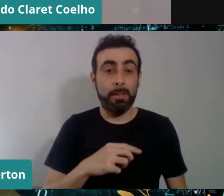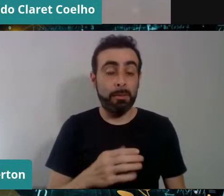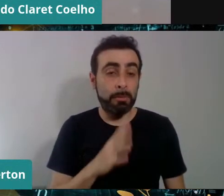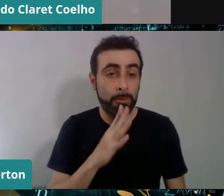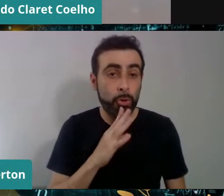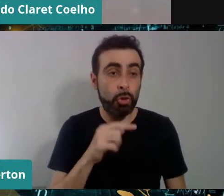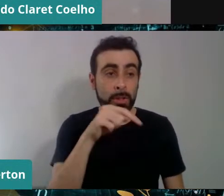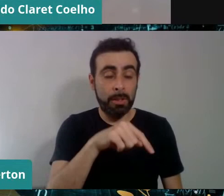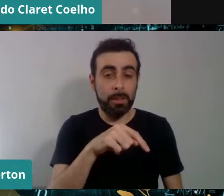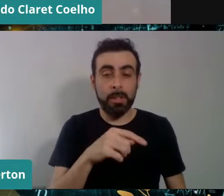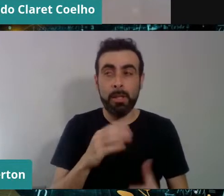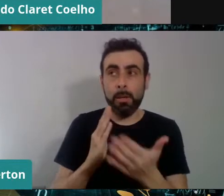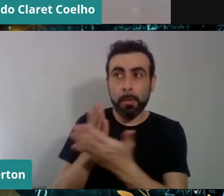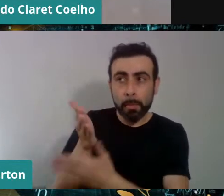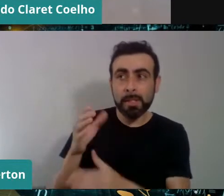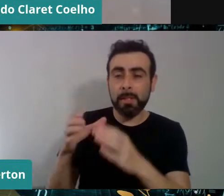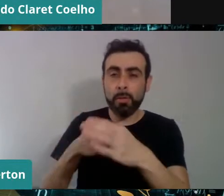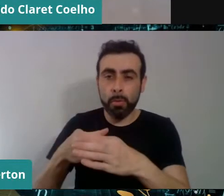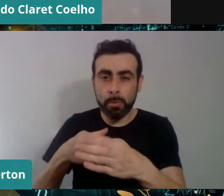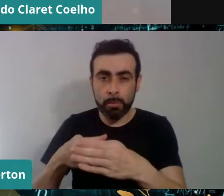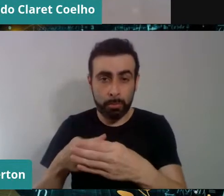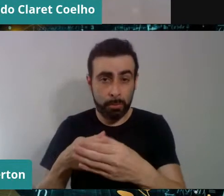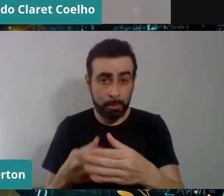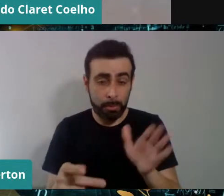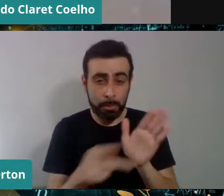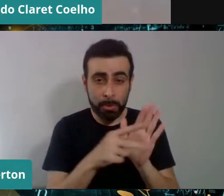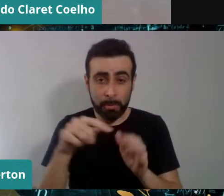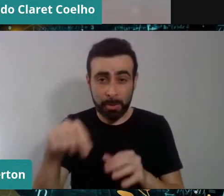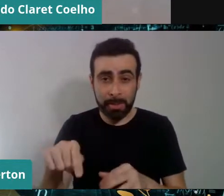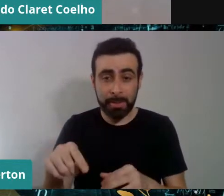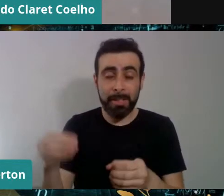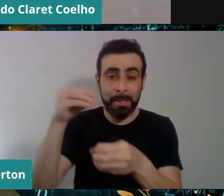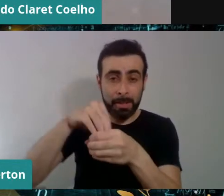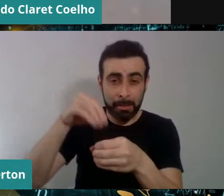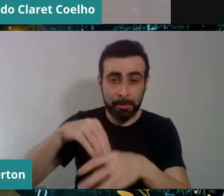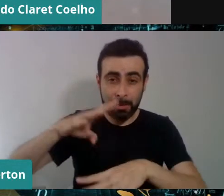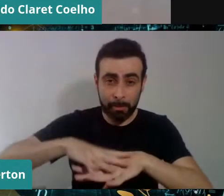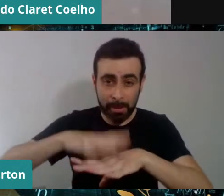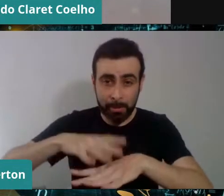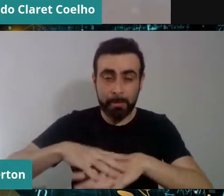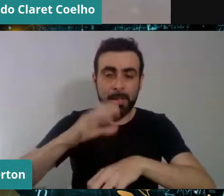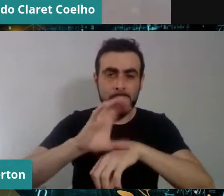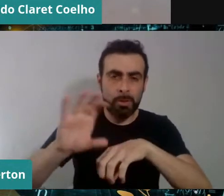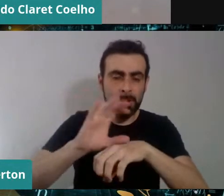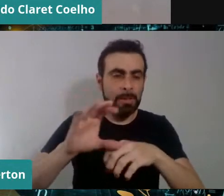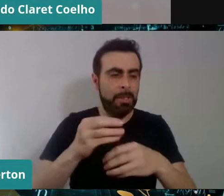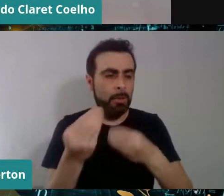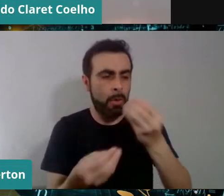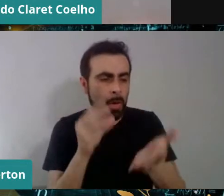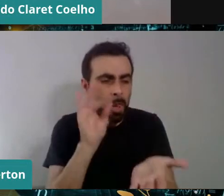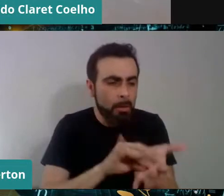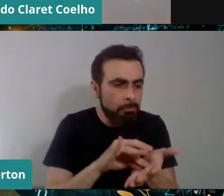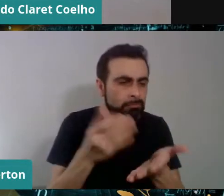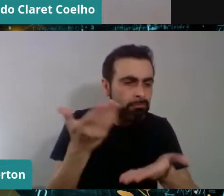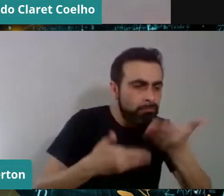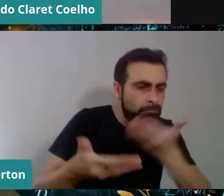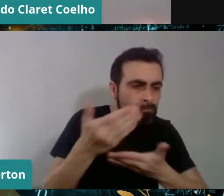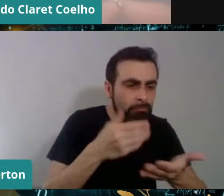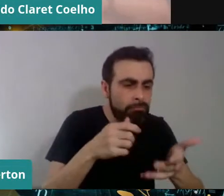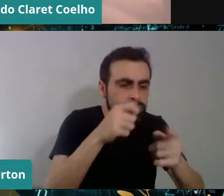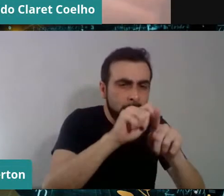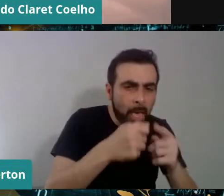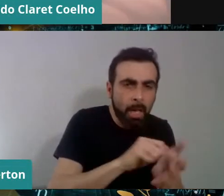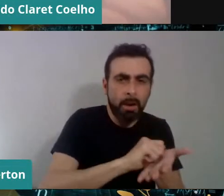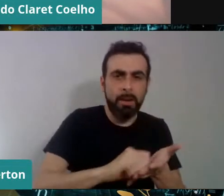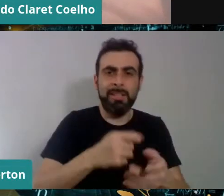ensino médio em matemática, né? Aí comecei a ver as aplicações da matemática, né? E comecei a ficar